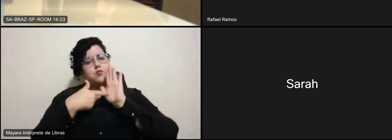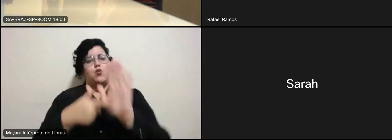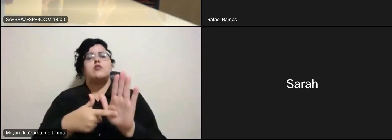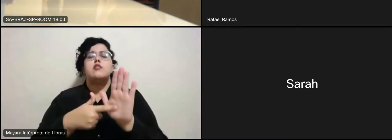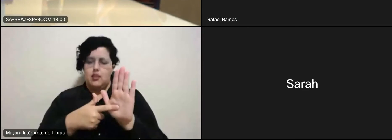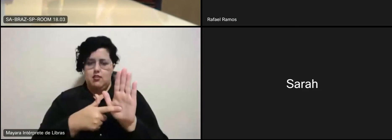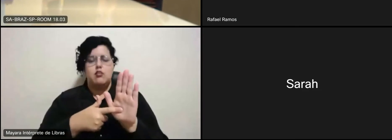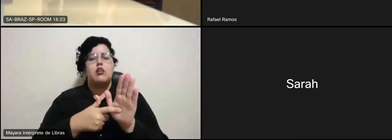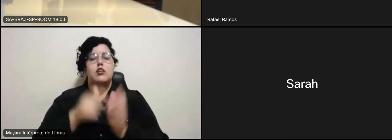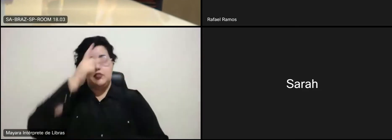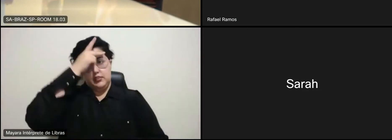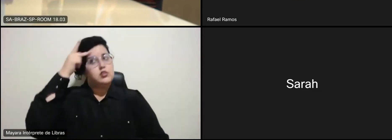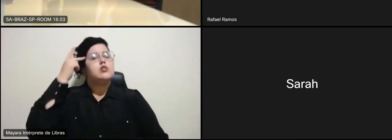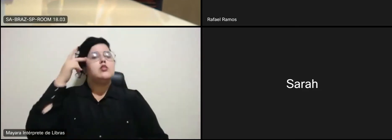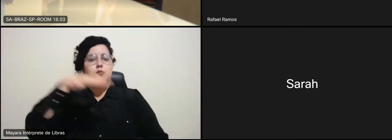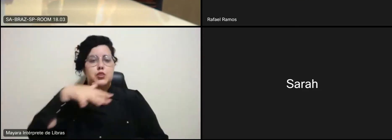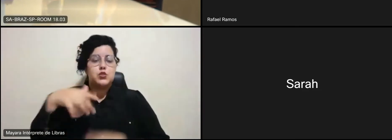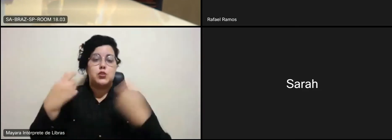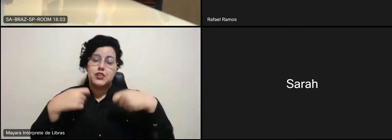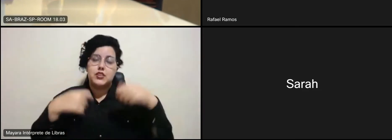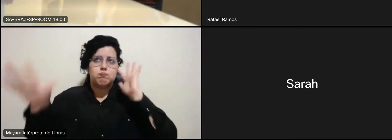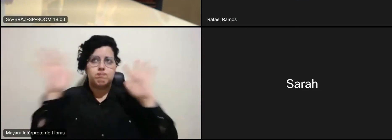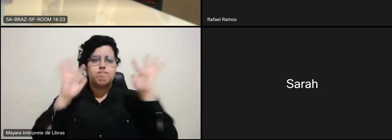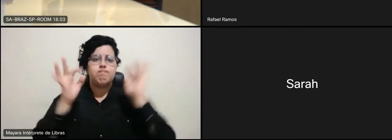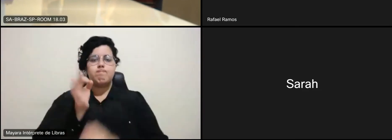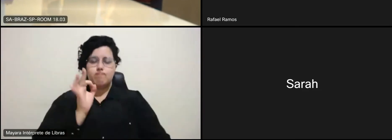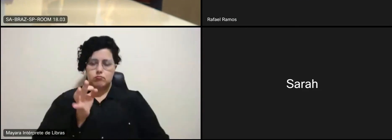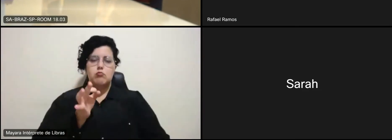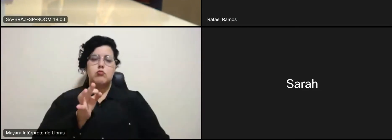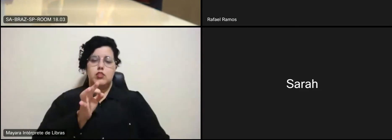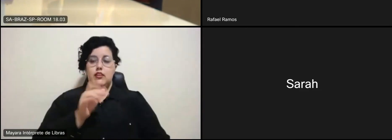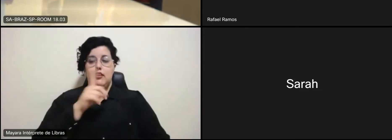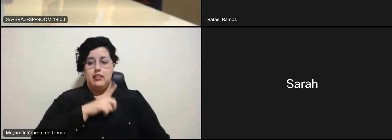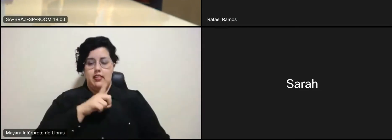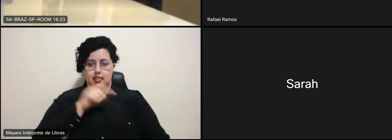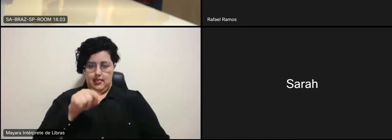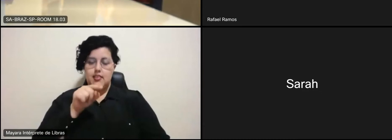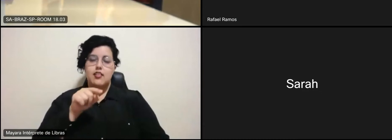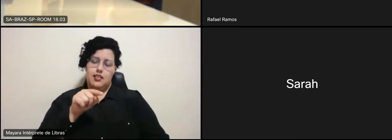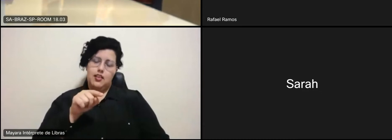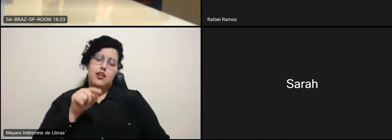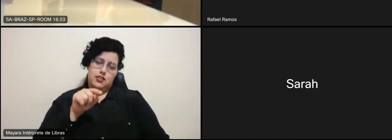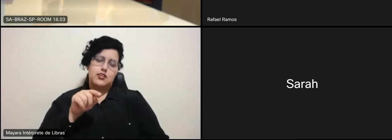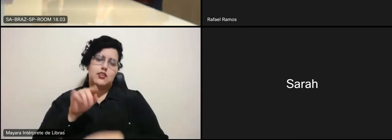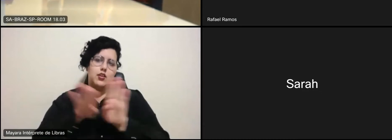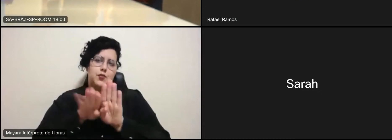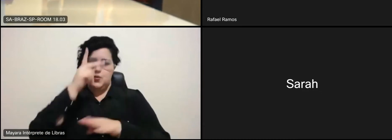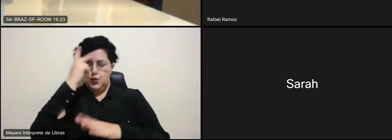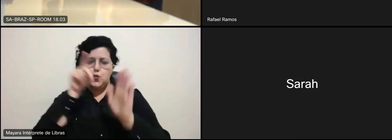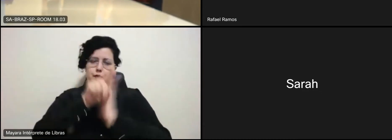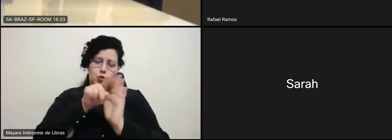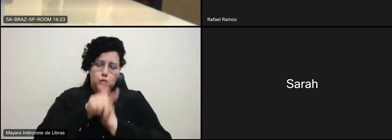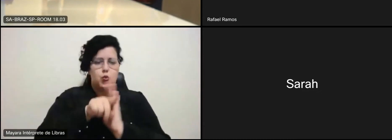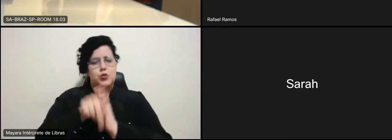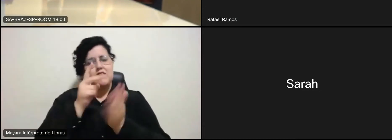as pessoas precisam se perguntar. Sendo co-líder do Pride, muitas perguntas, né, que eu sempre